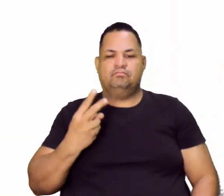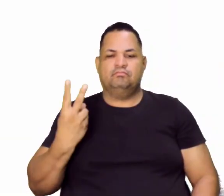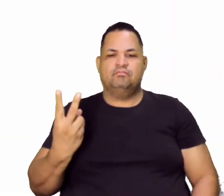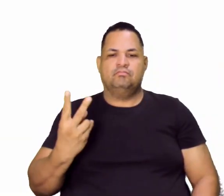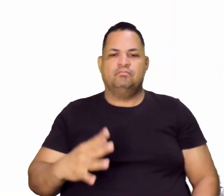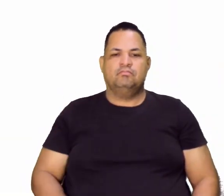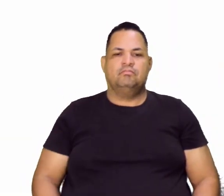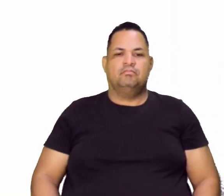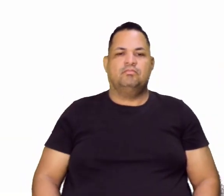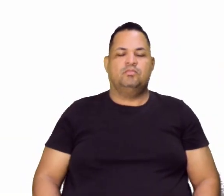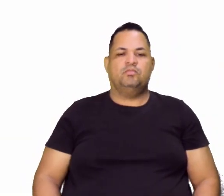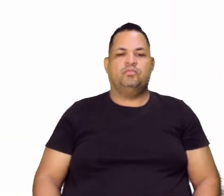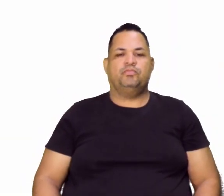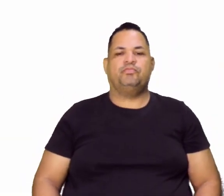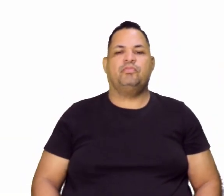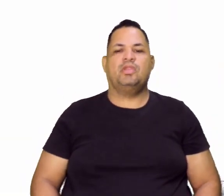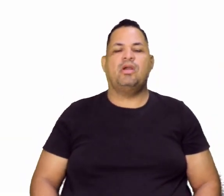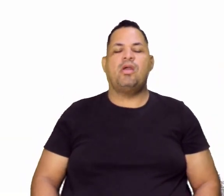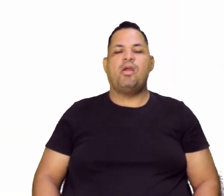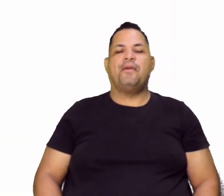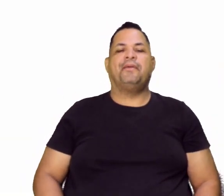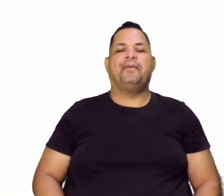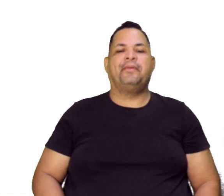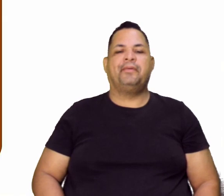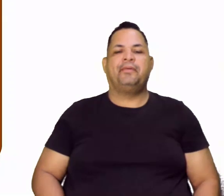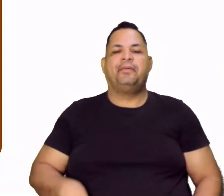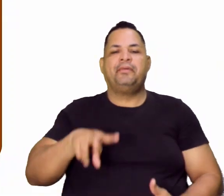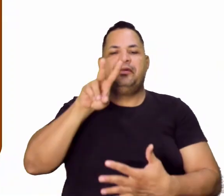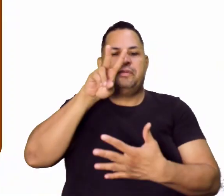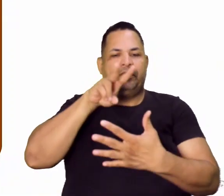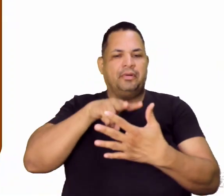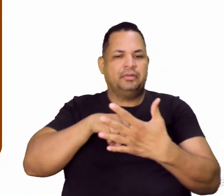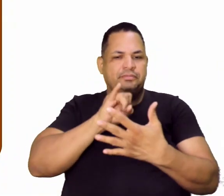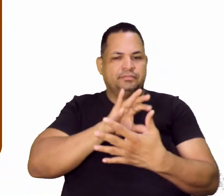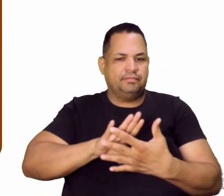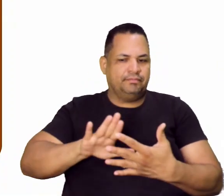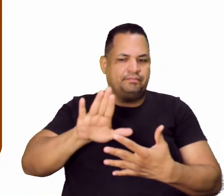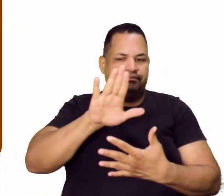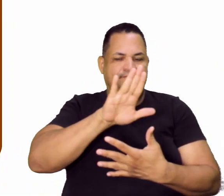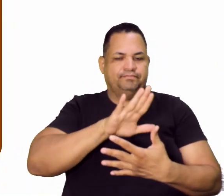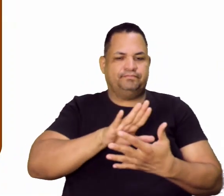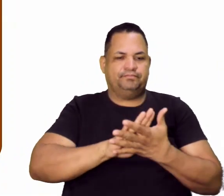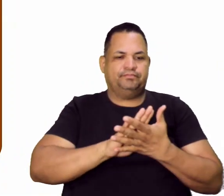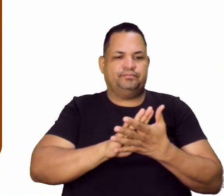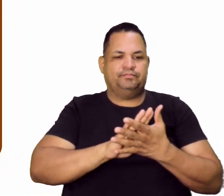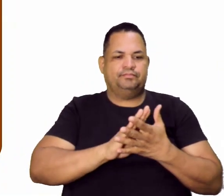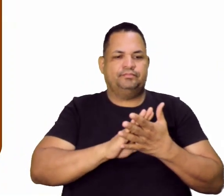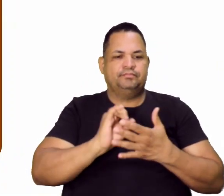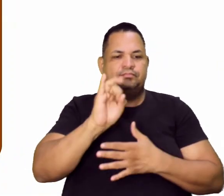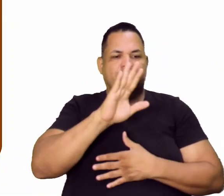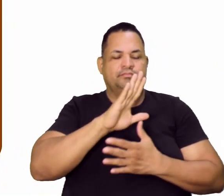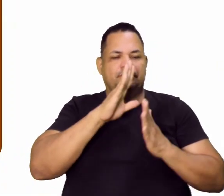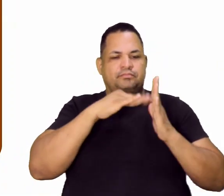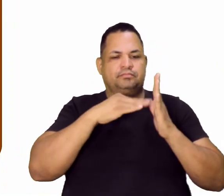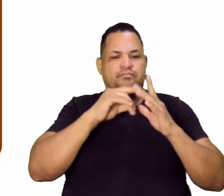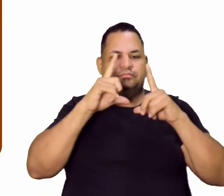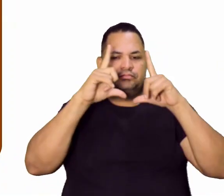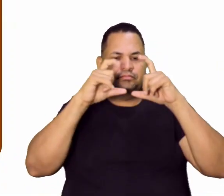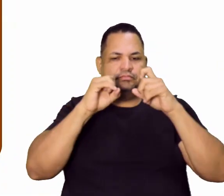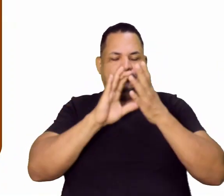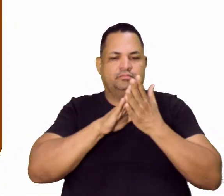Falamos, então, sobre leitura de imagens, imagens na pintura, também na fotografia